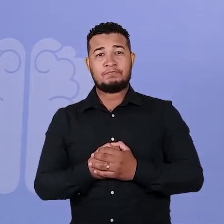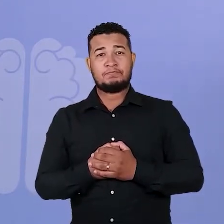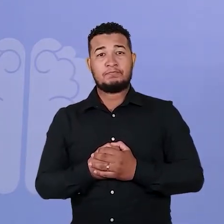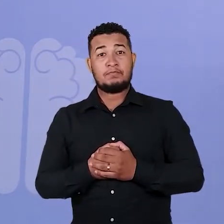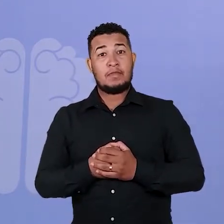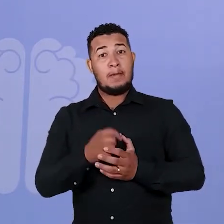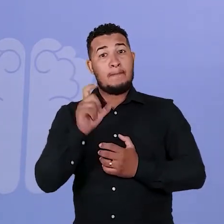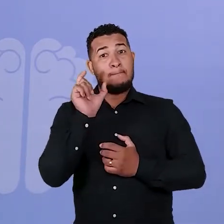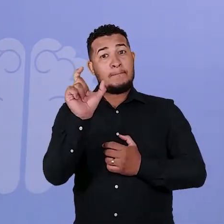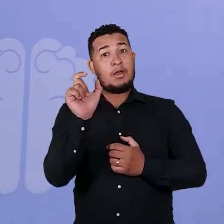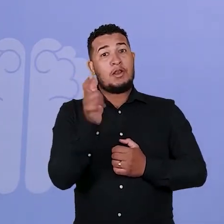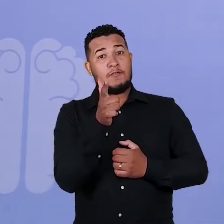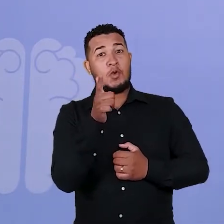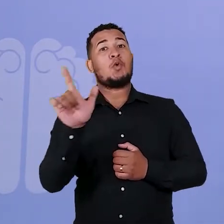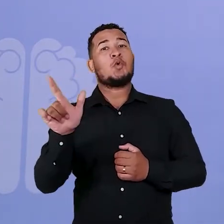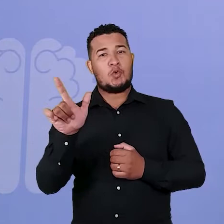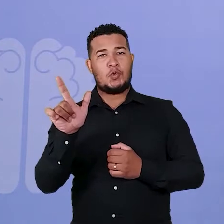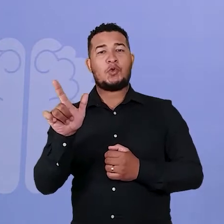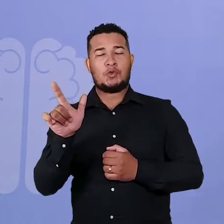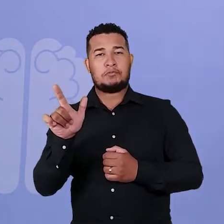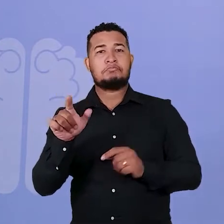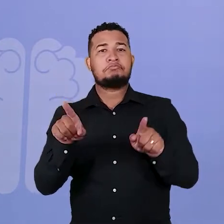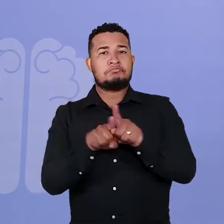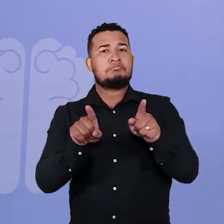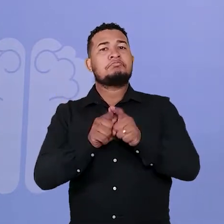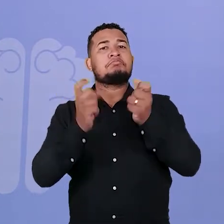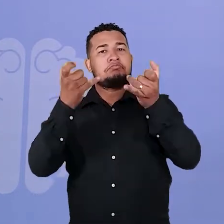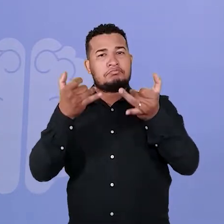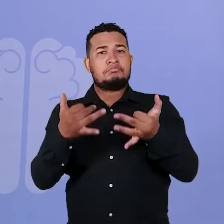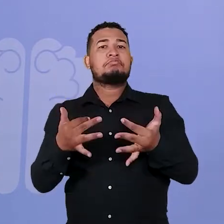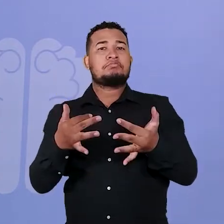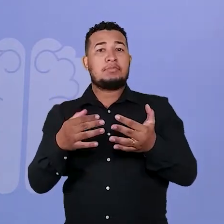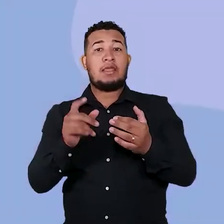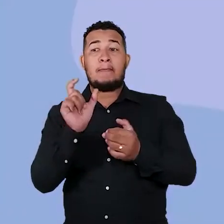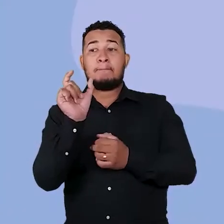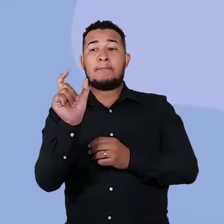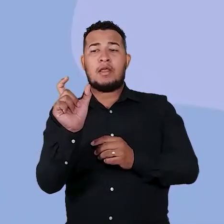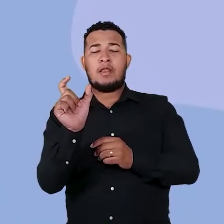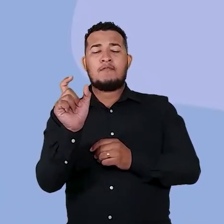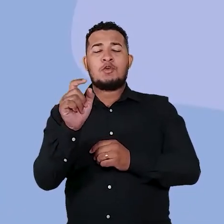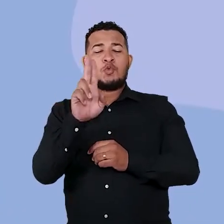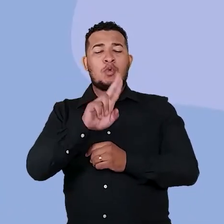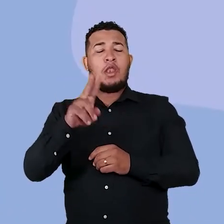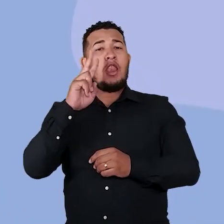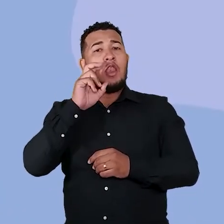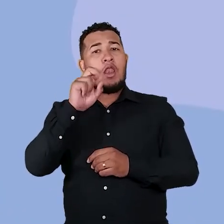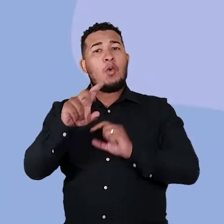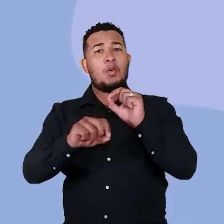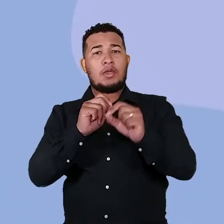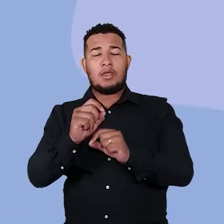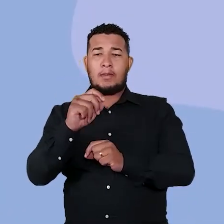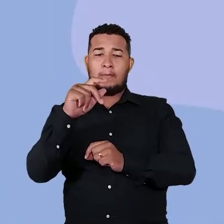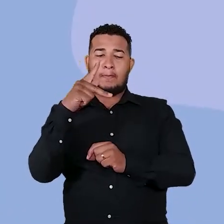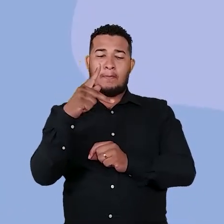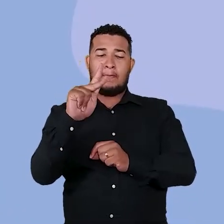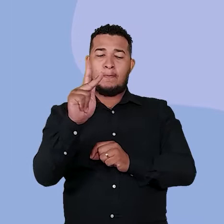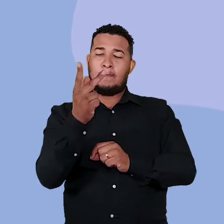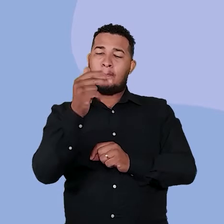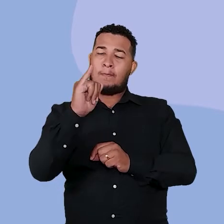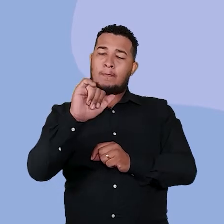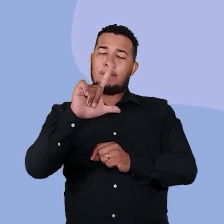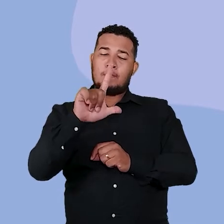filosofia. A próxima noção é uma palavrinha que a gente lê